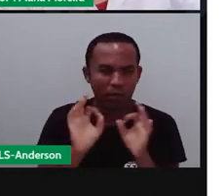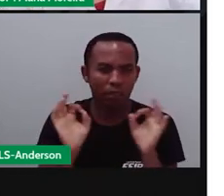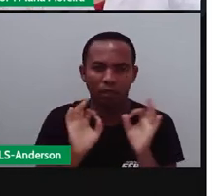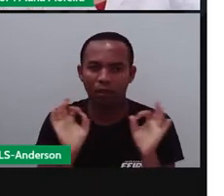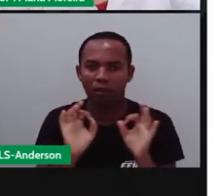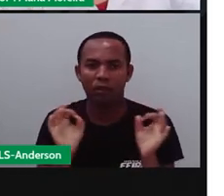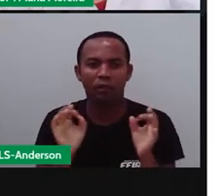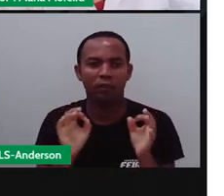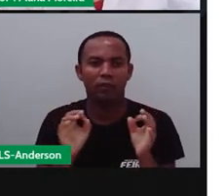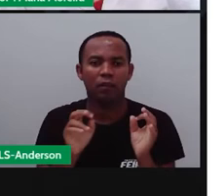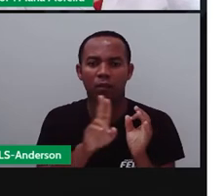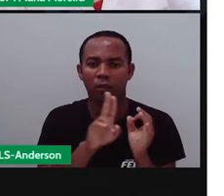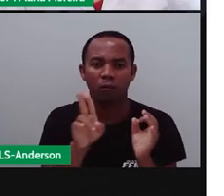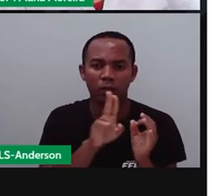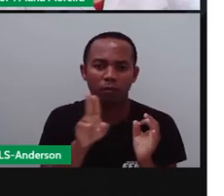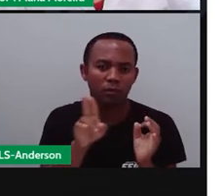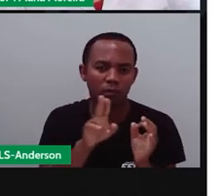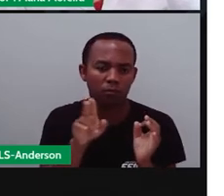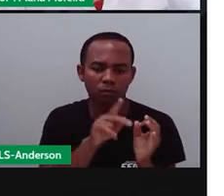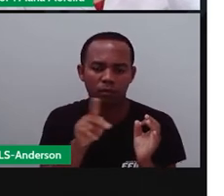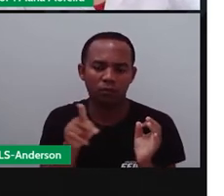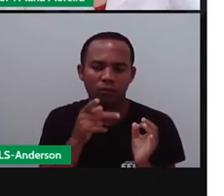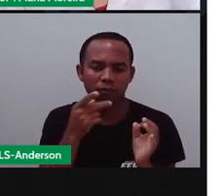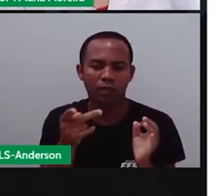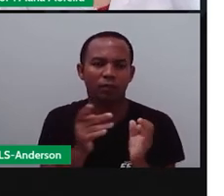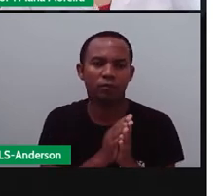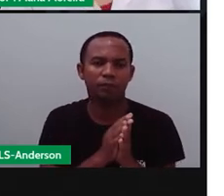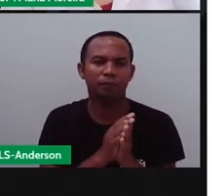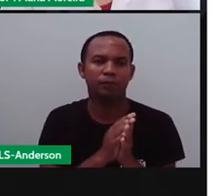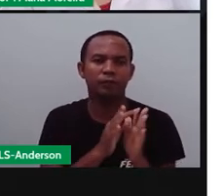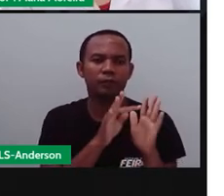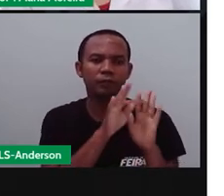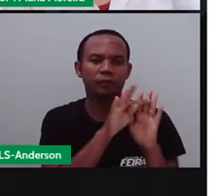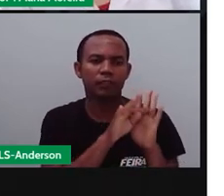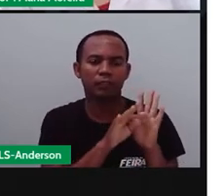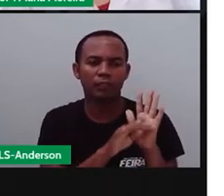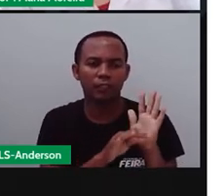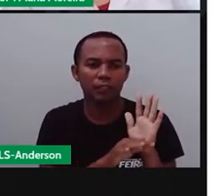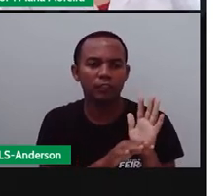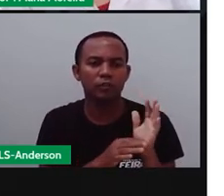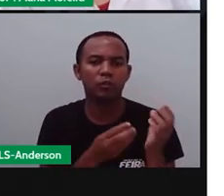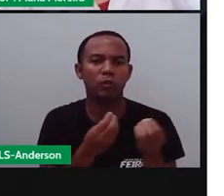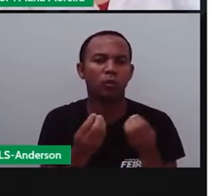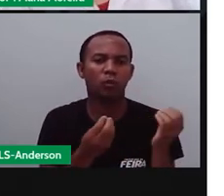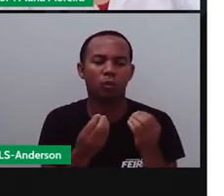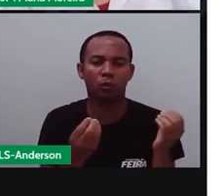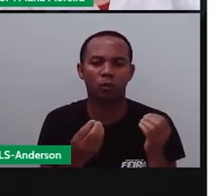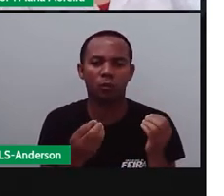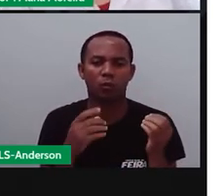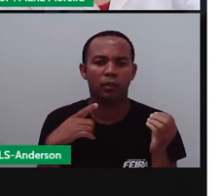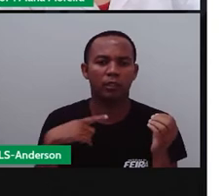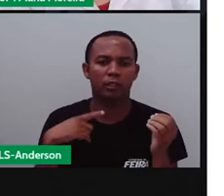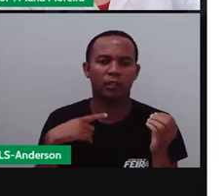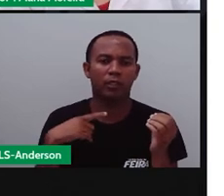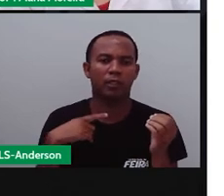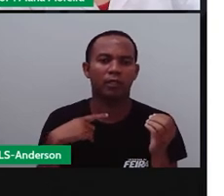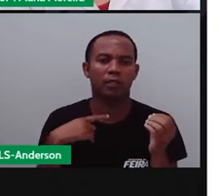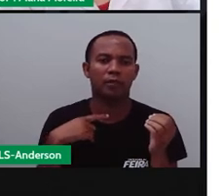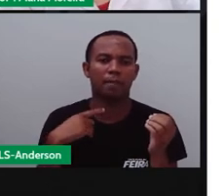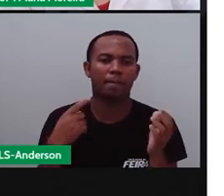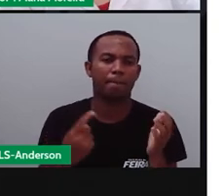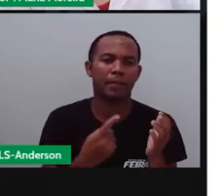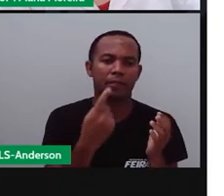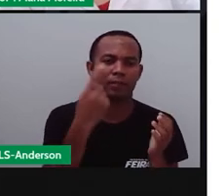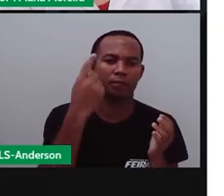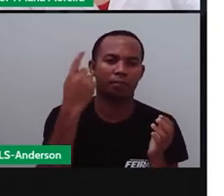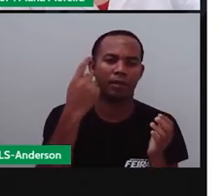exatamente todos esses nomes que a prof. é falando. O texto instrucional é um gênero textual que tem como principal característica